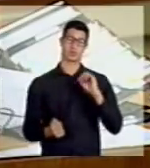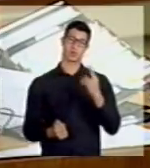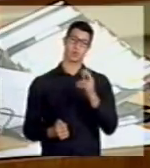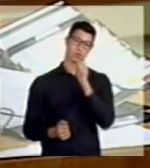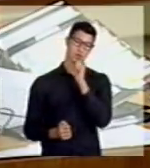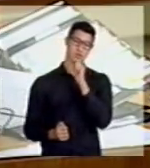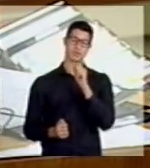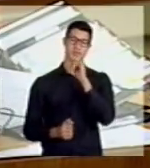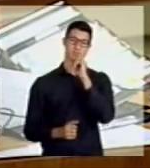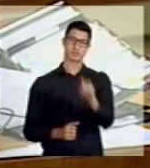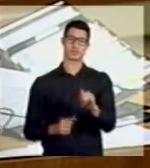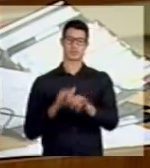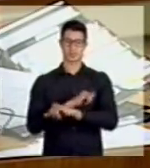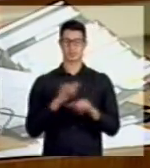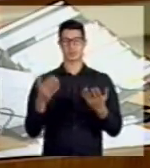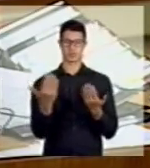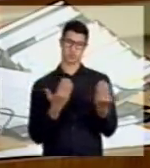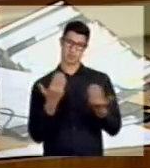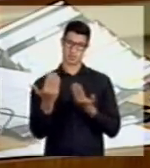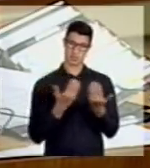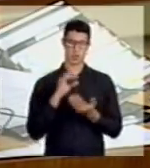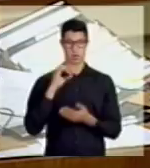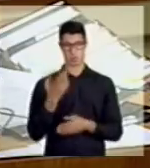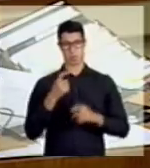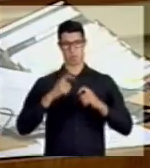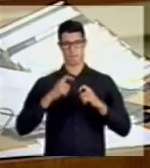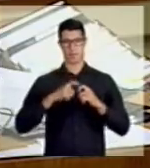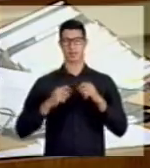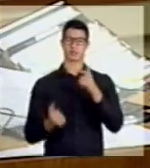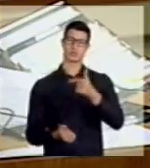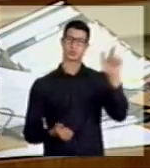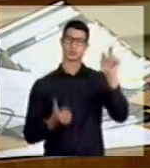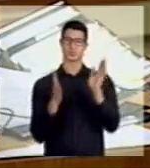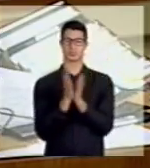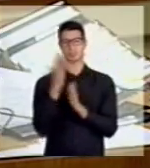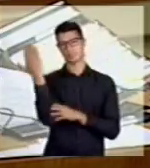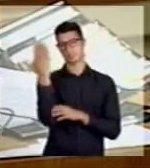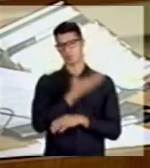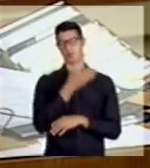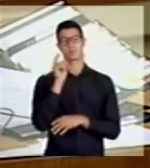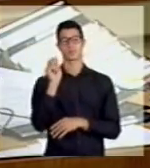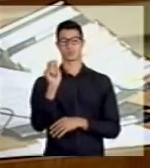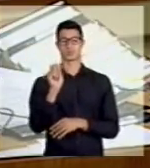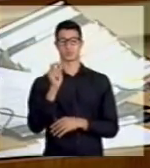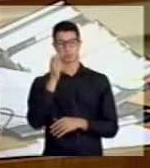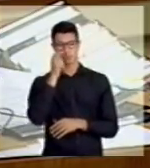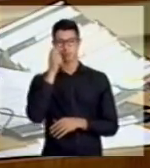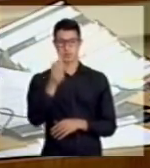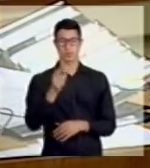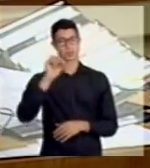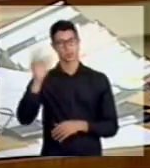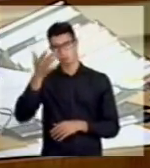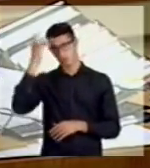ainda declarações de psicólogos ou médicos, bem assim de outros meios de prova de que o interessado ou